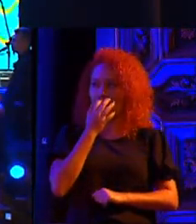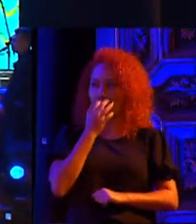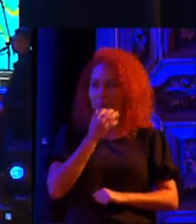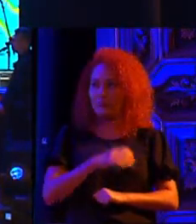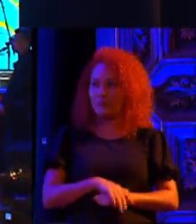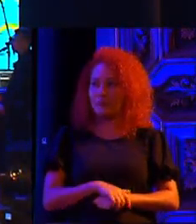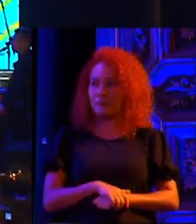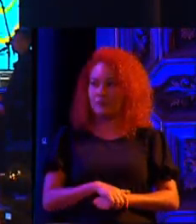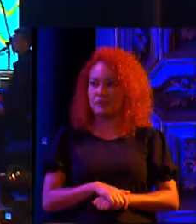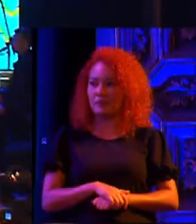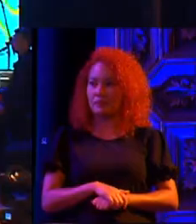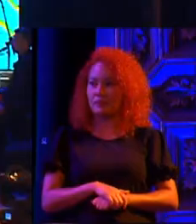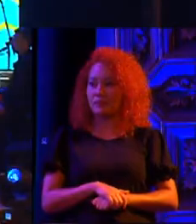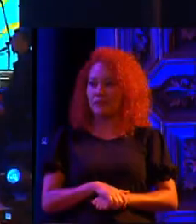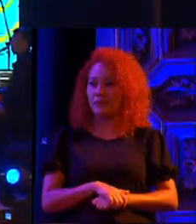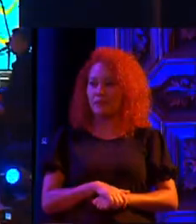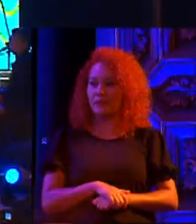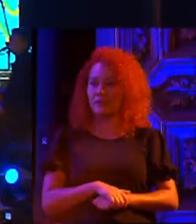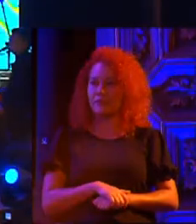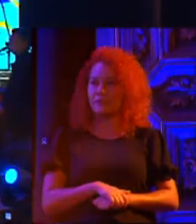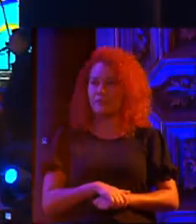Aqui representado por Carmen Ribas.